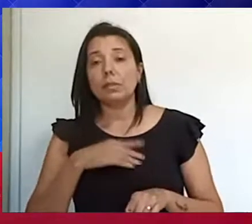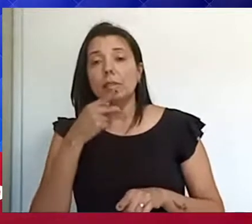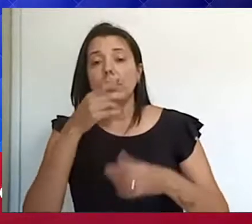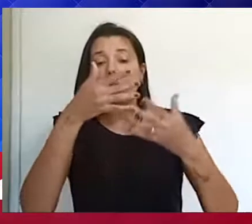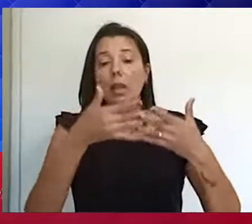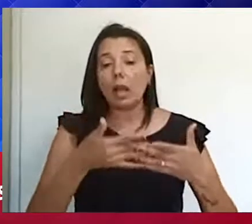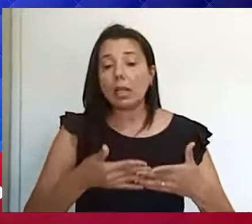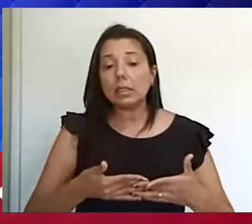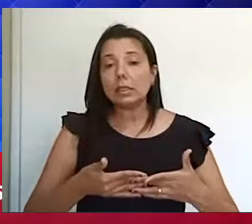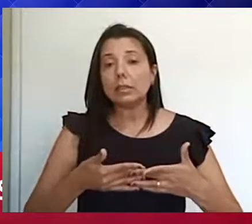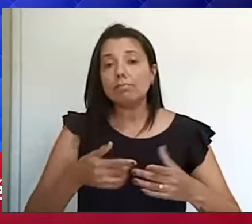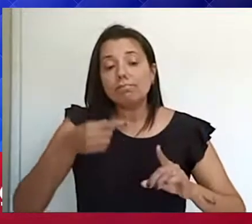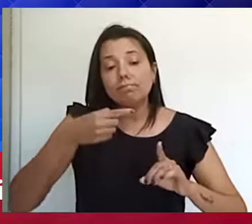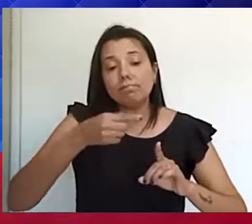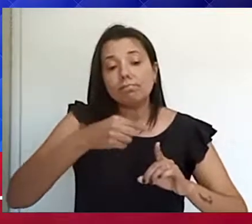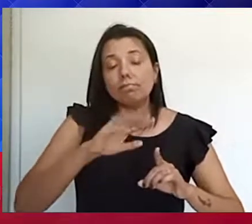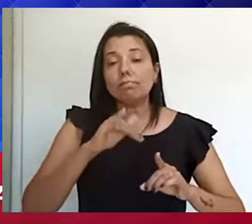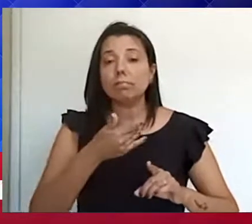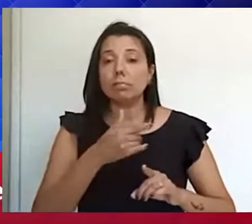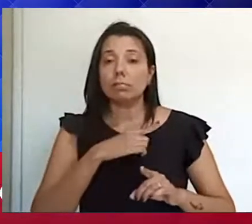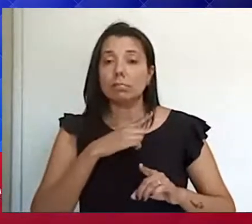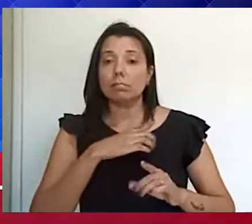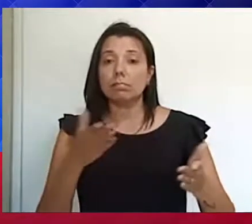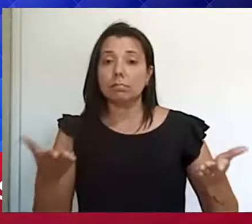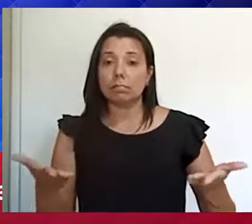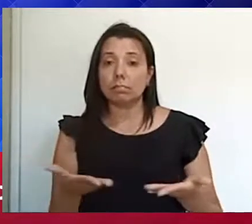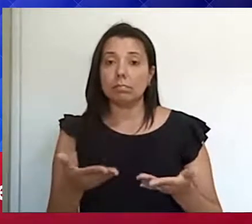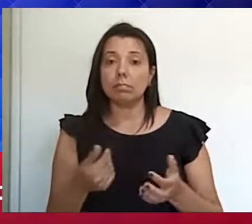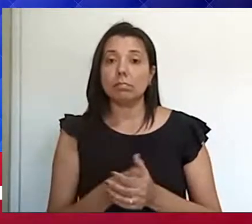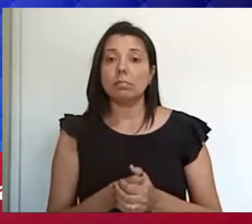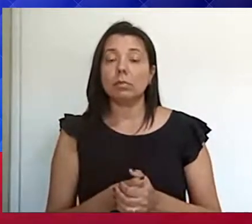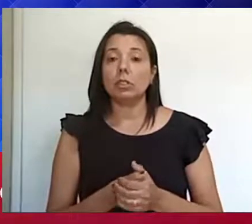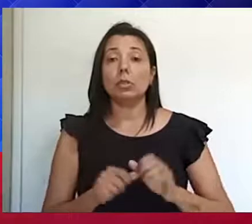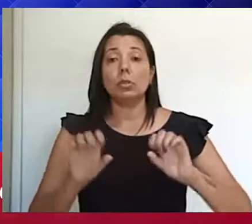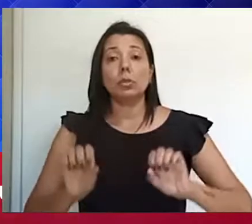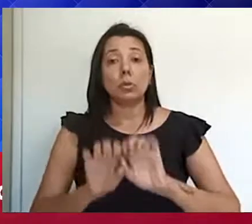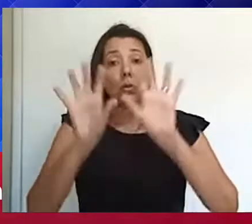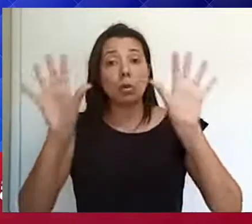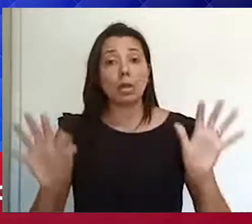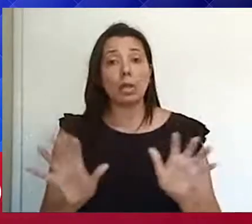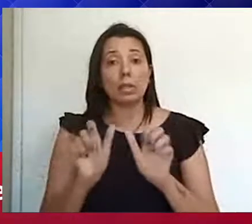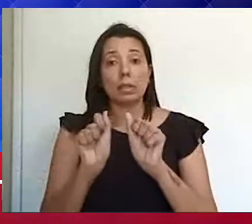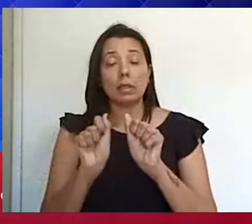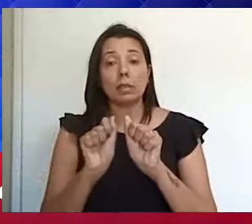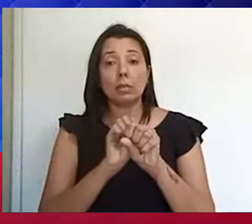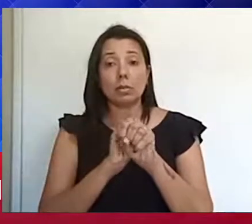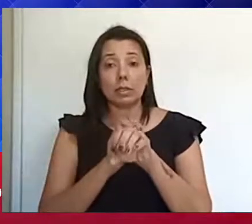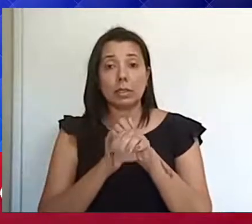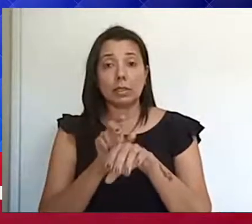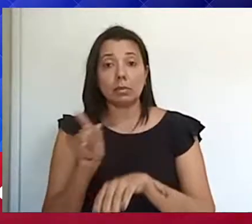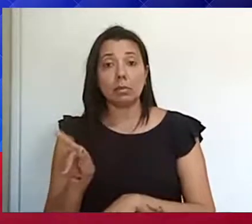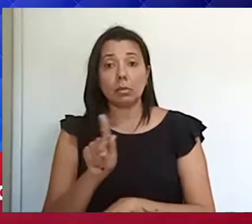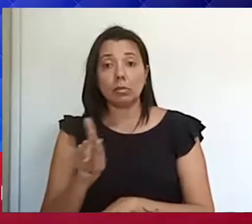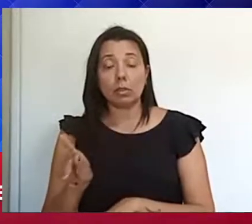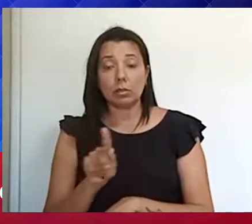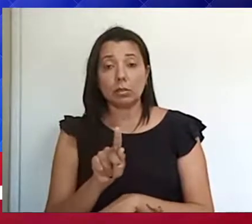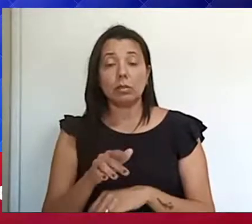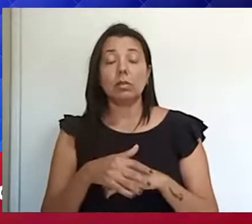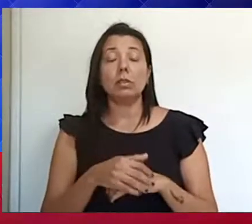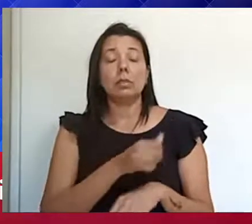nós temos hoje diante desse cenário, tanto para os educadores quanto para os educandos, para